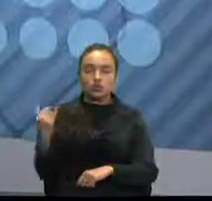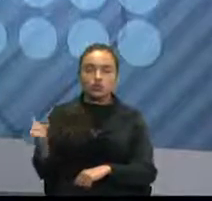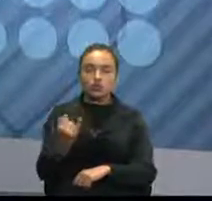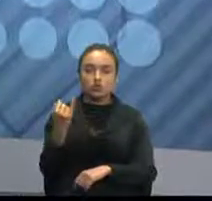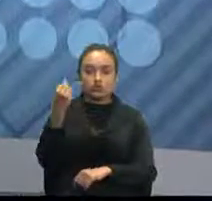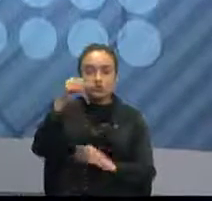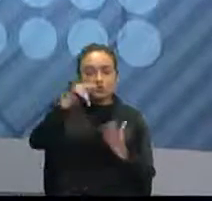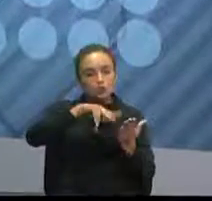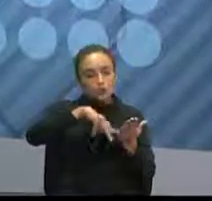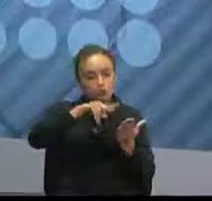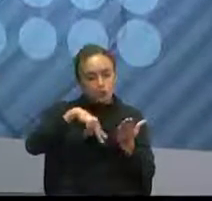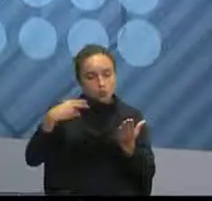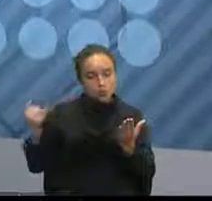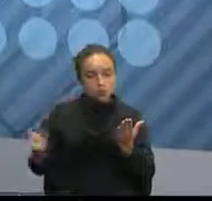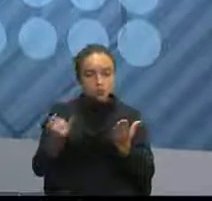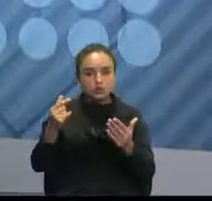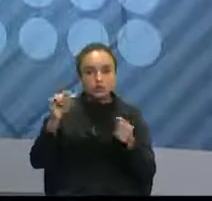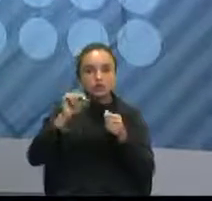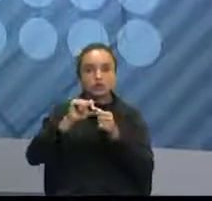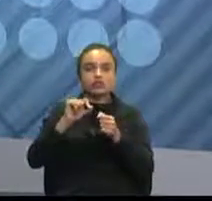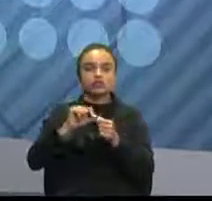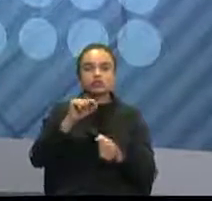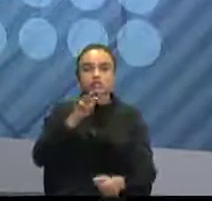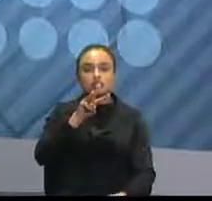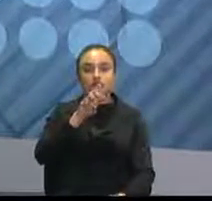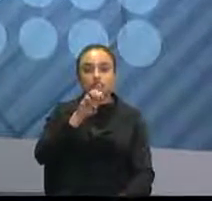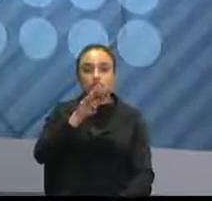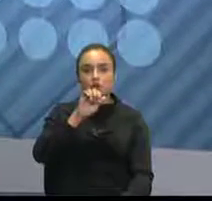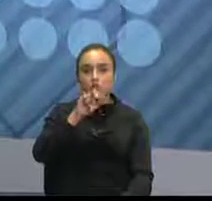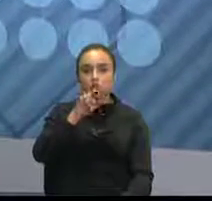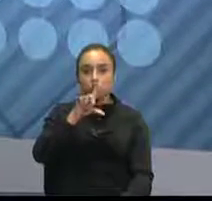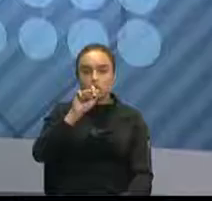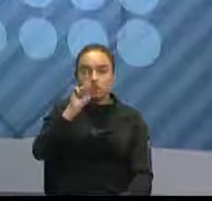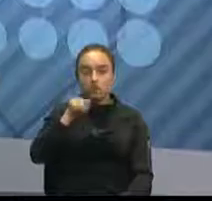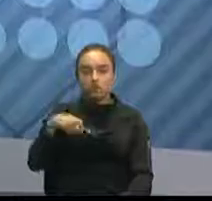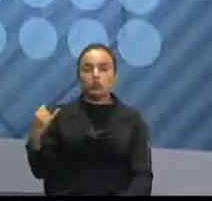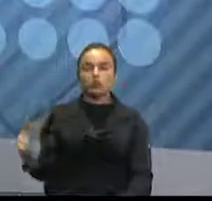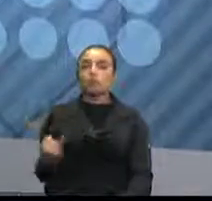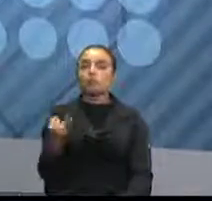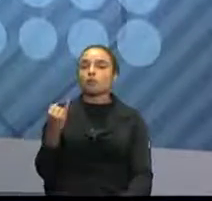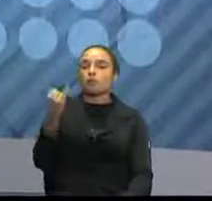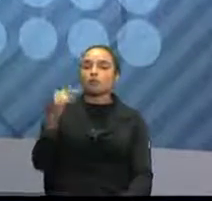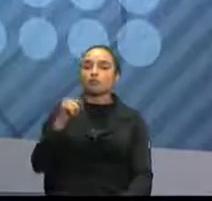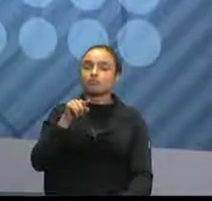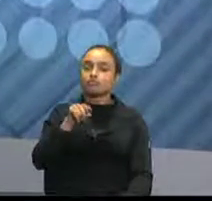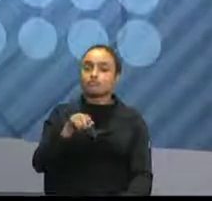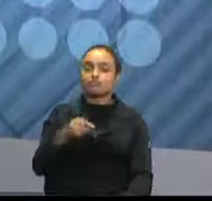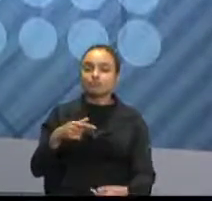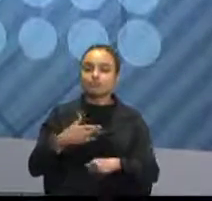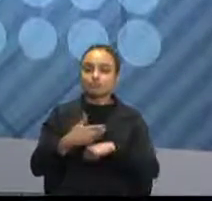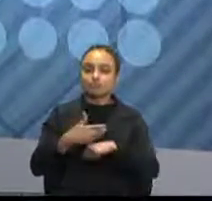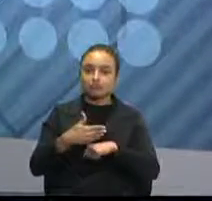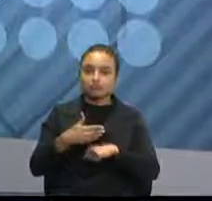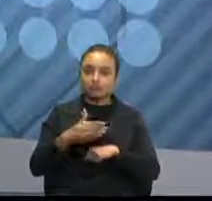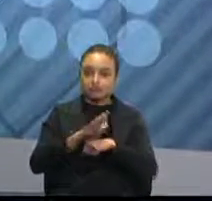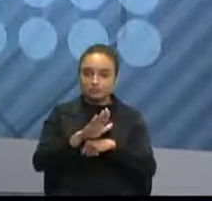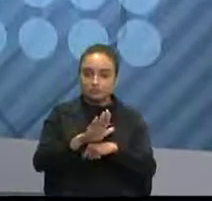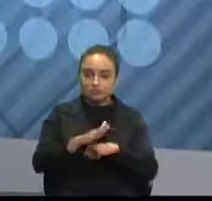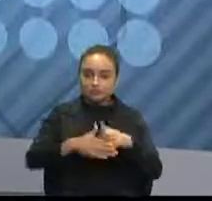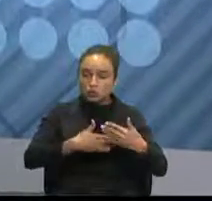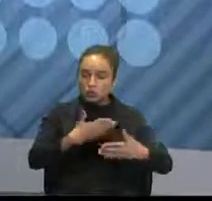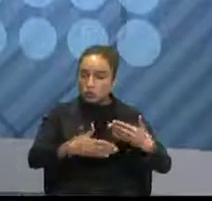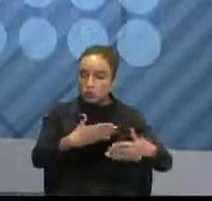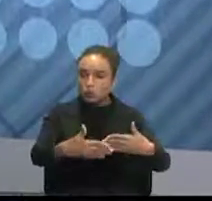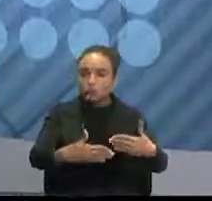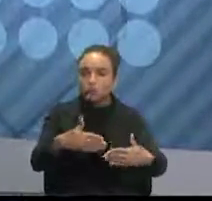leitura fácil leitura das hleb aulas e isso será muito importante para que esse processo ensino-aprendizagem essa disciplina tão legal tão